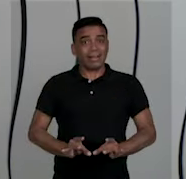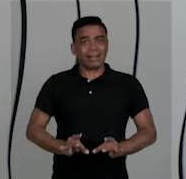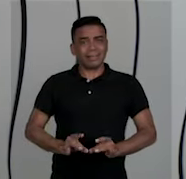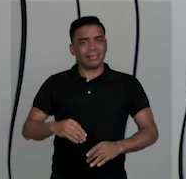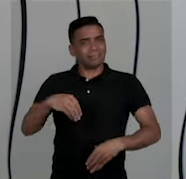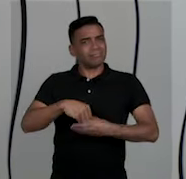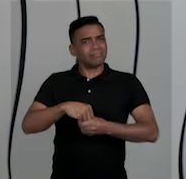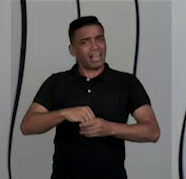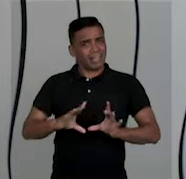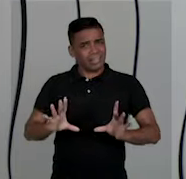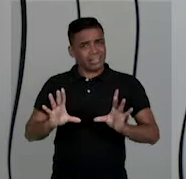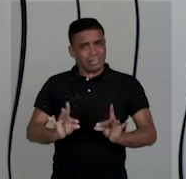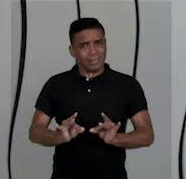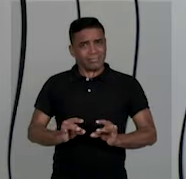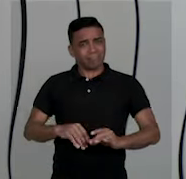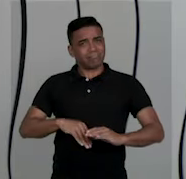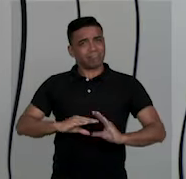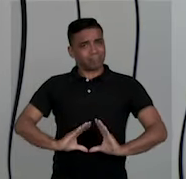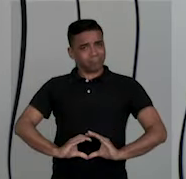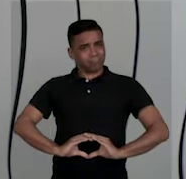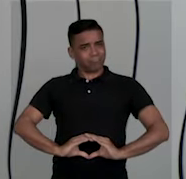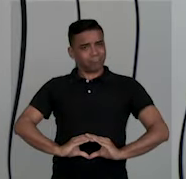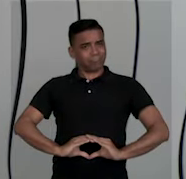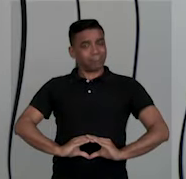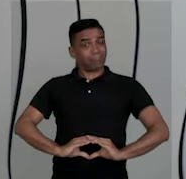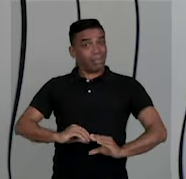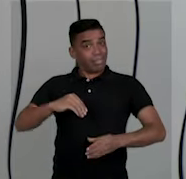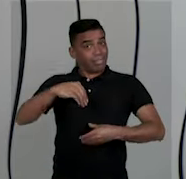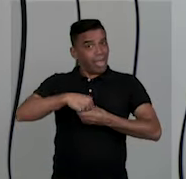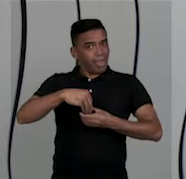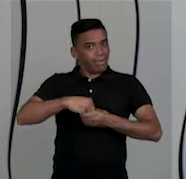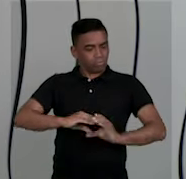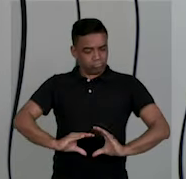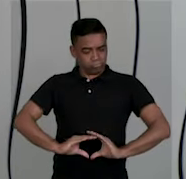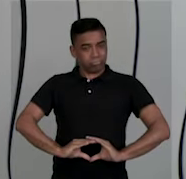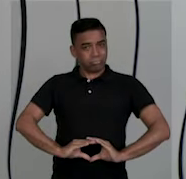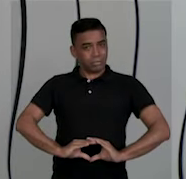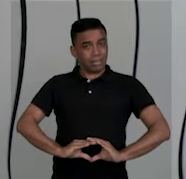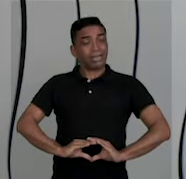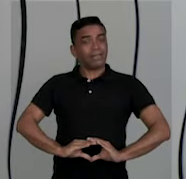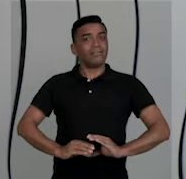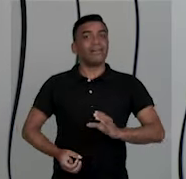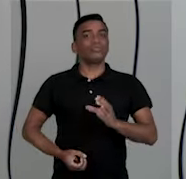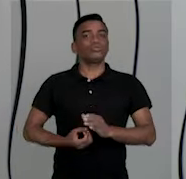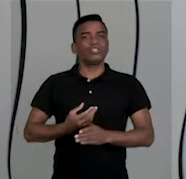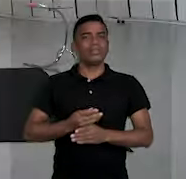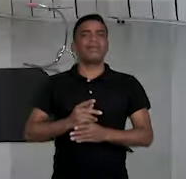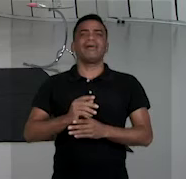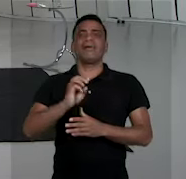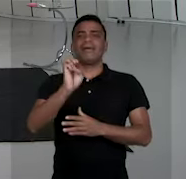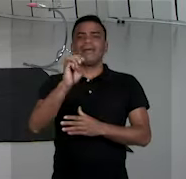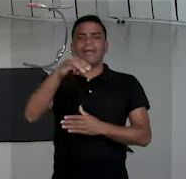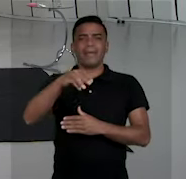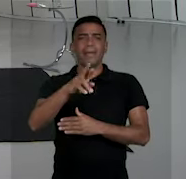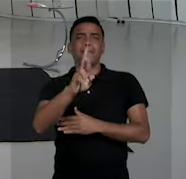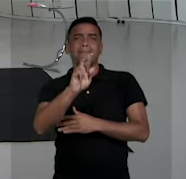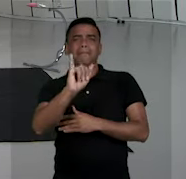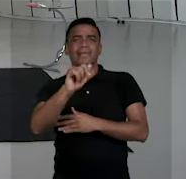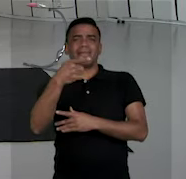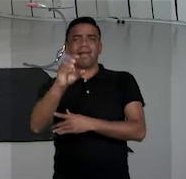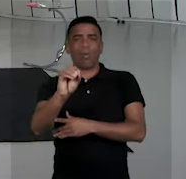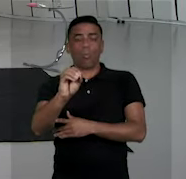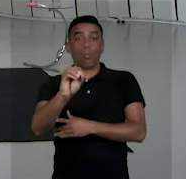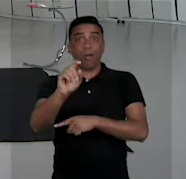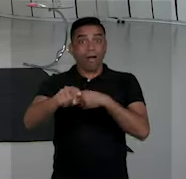desse óvulo aqui dentro do útero, que aí vai formar o zigoto, o embrião, né? E aí depois